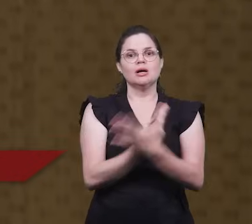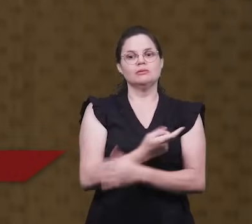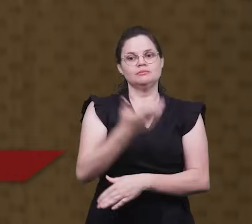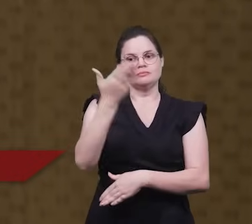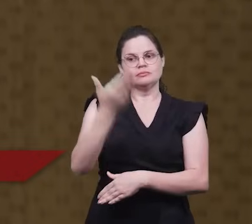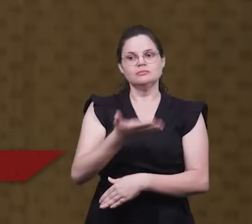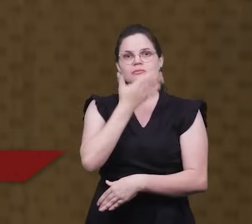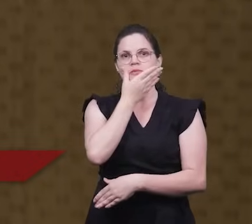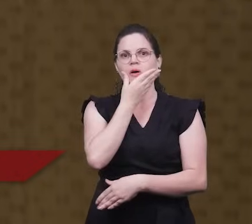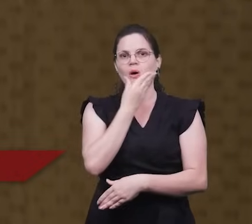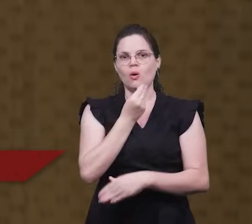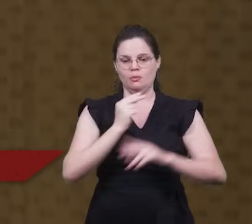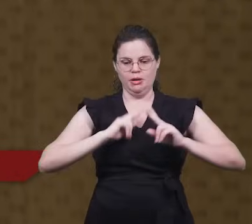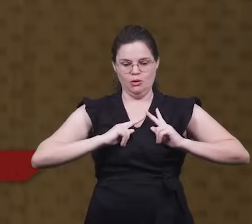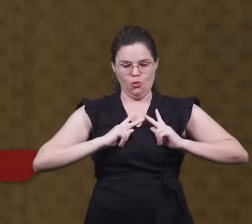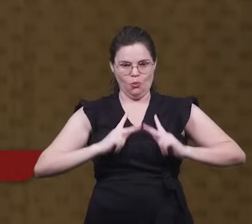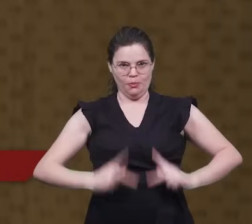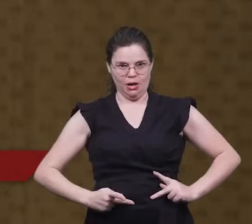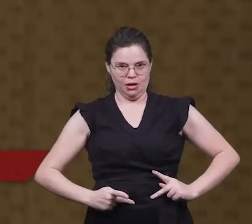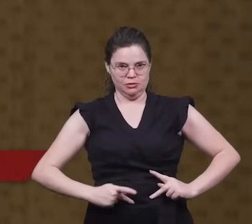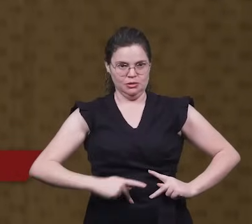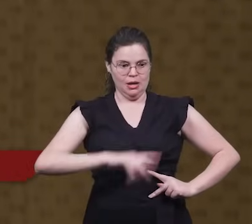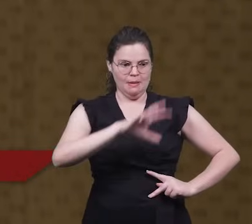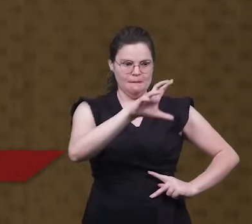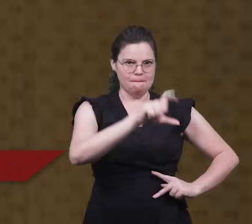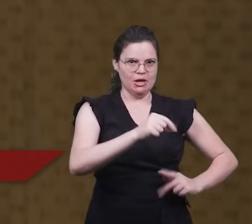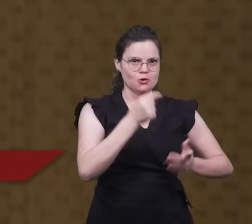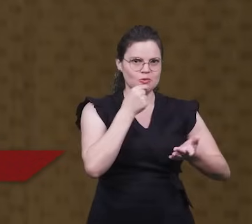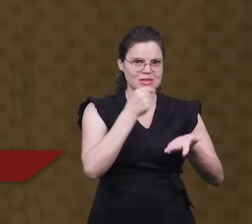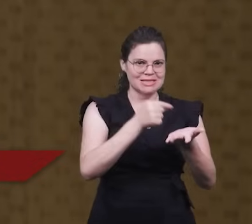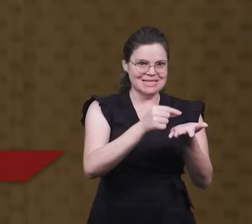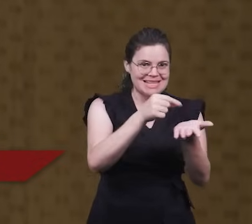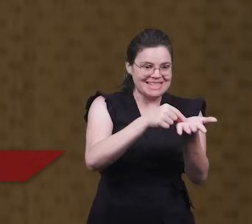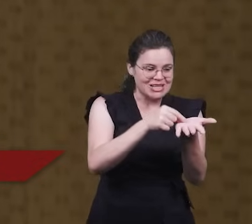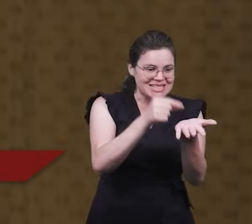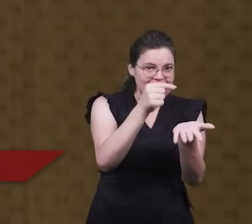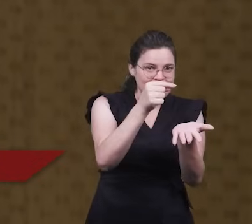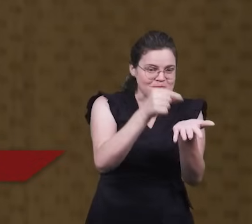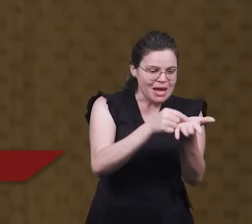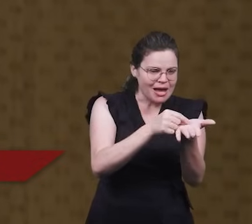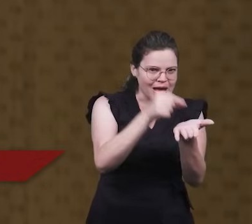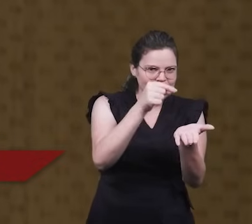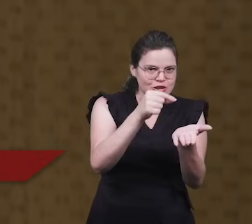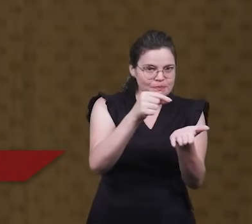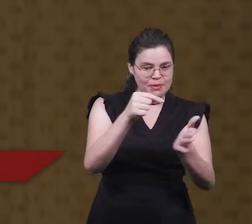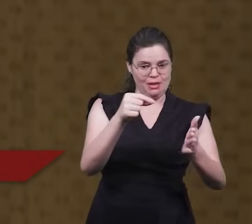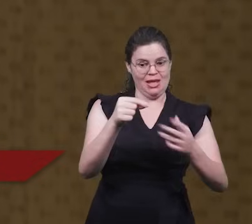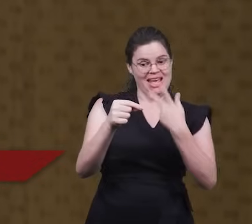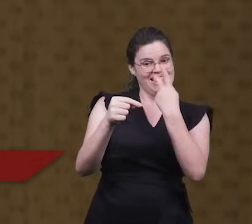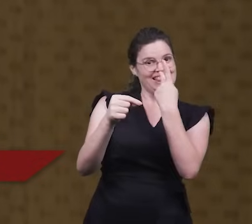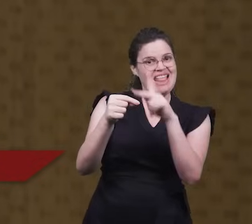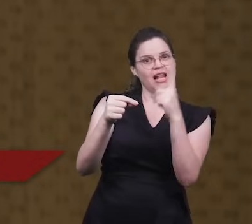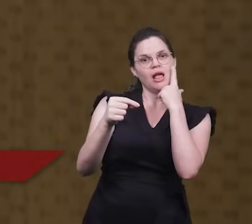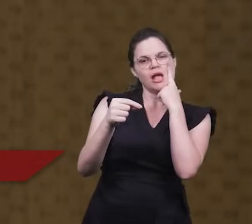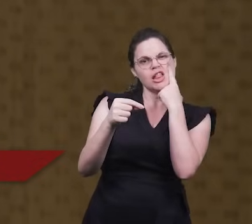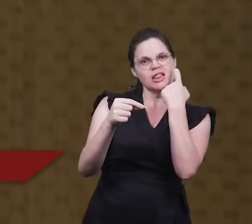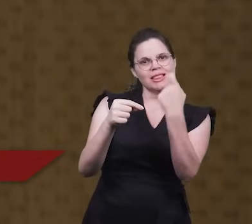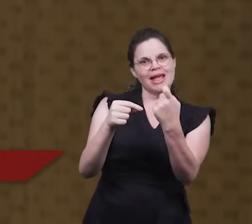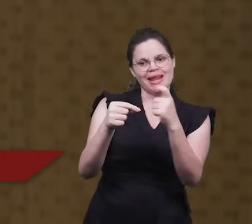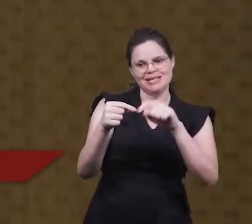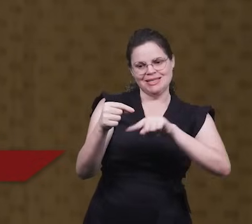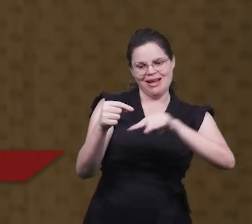homem, né, o ser humano, o homem, pegou daquela semente e lançou no campo dele, ou seja, do interesse dele.